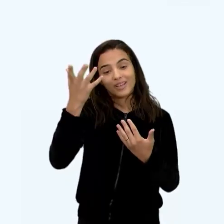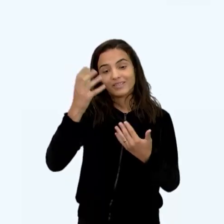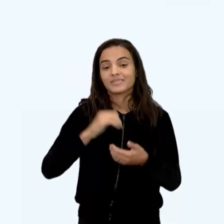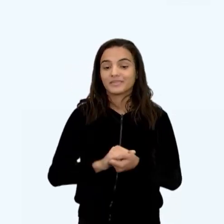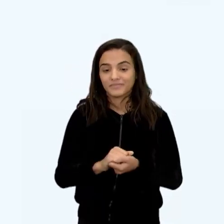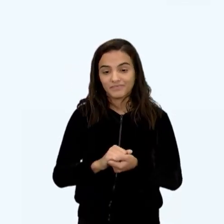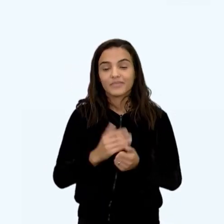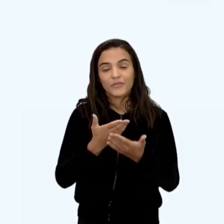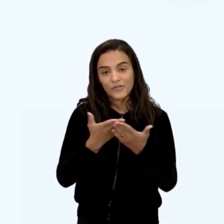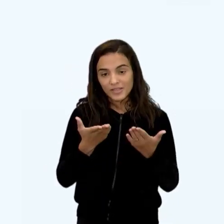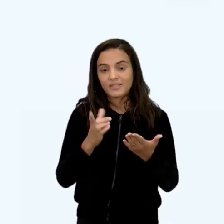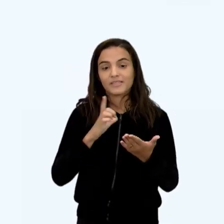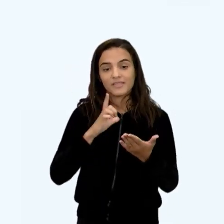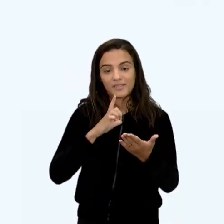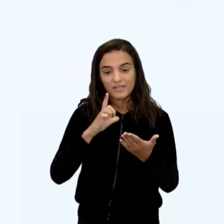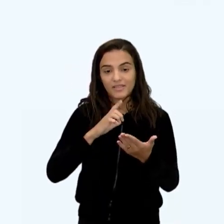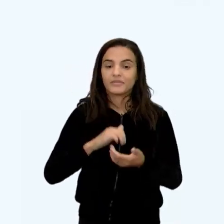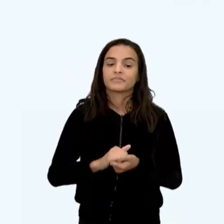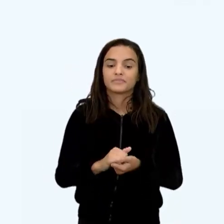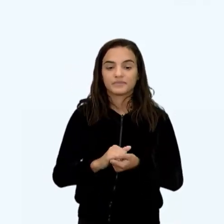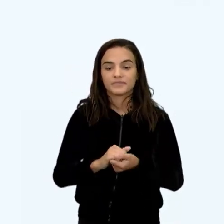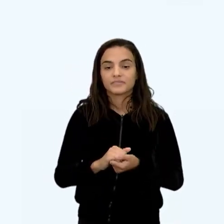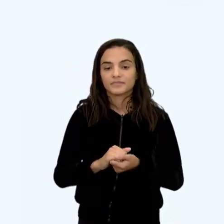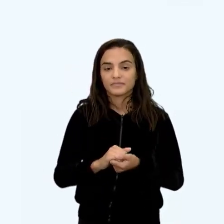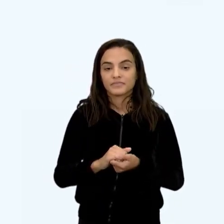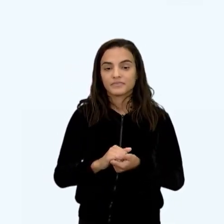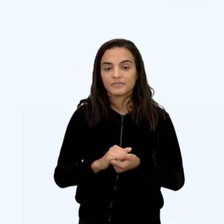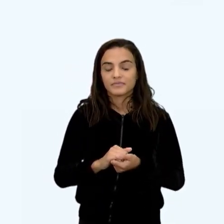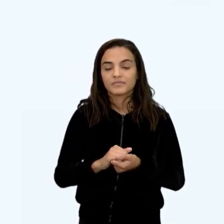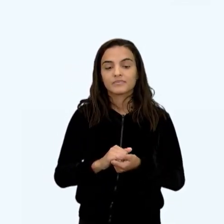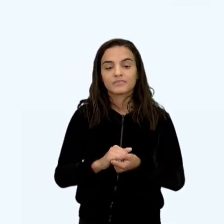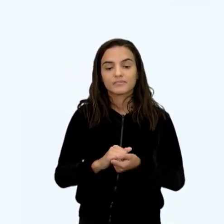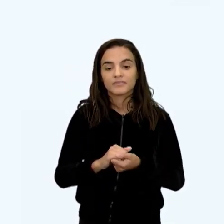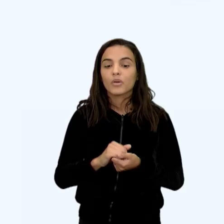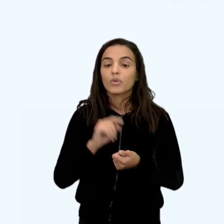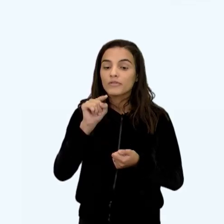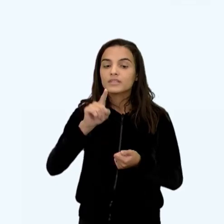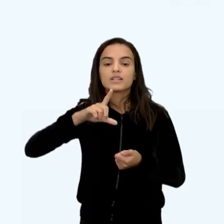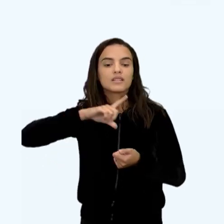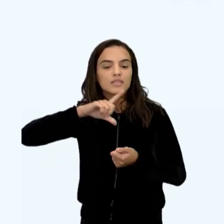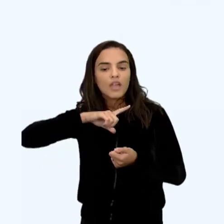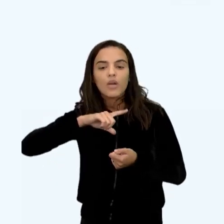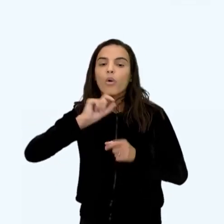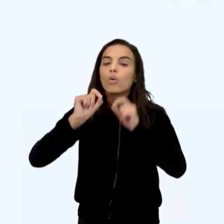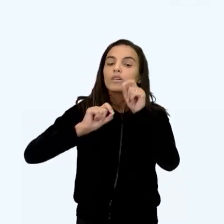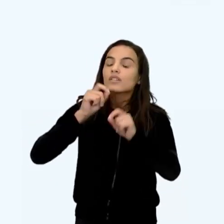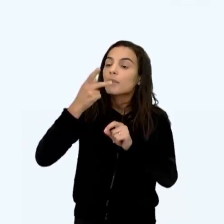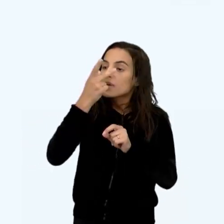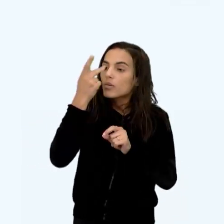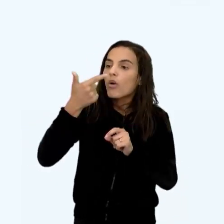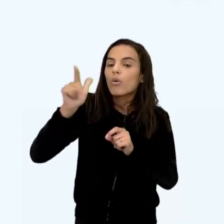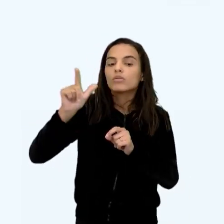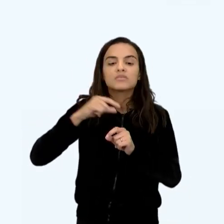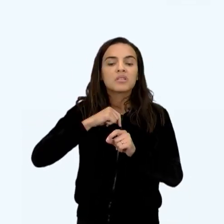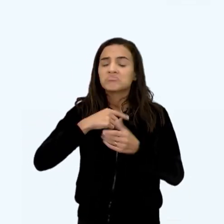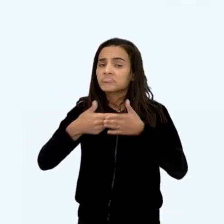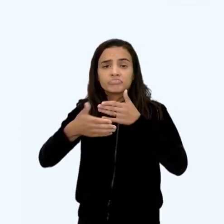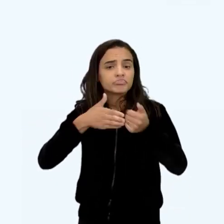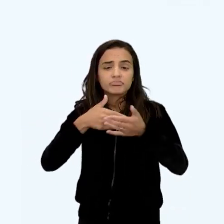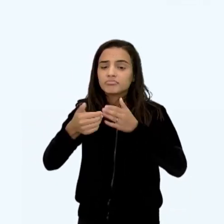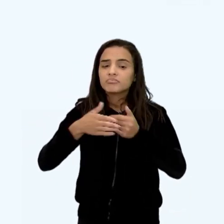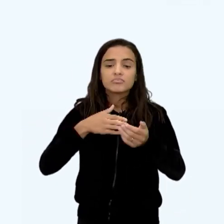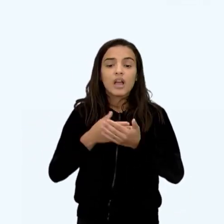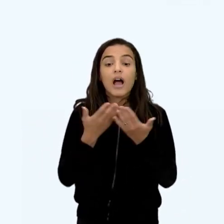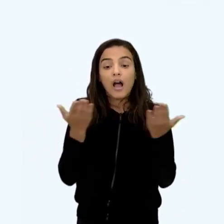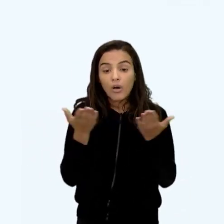você faz com o que você tem. O que você tem é o que você tem, não importa.